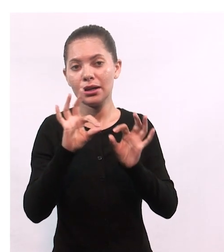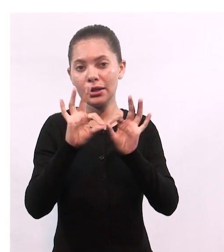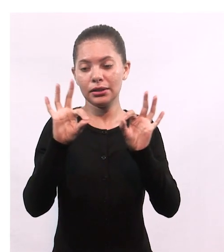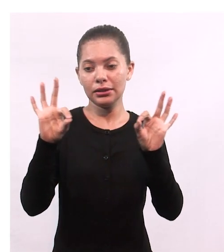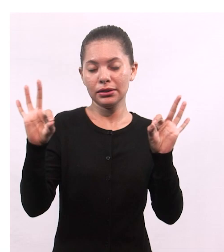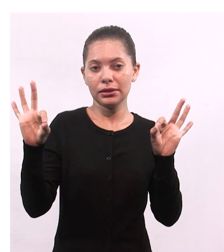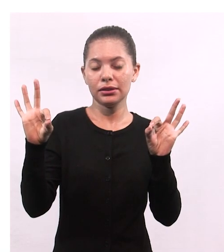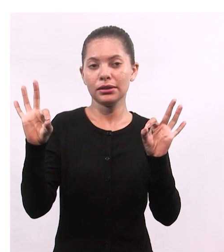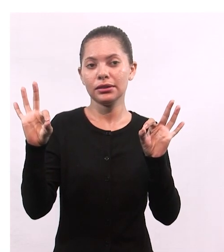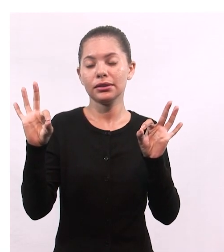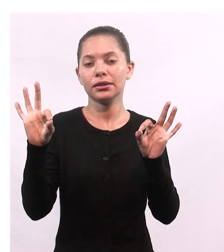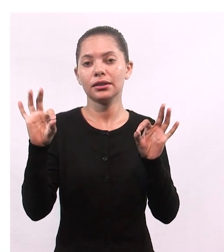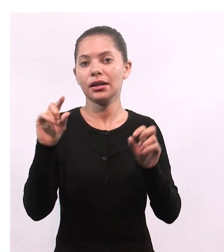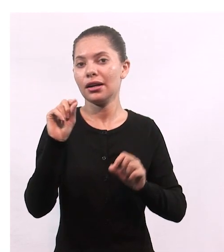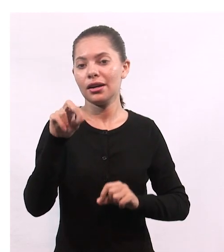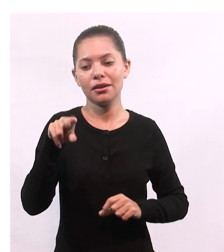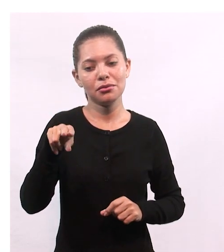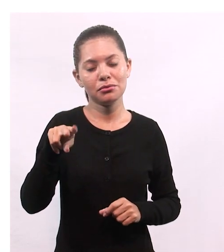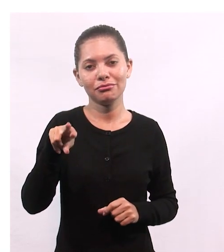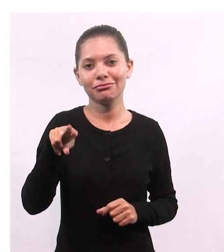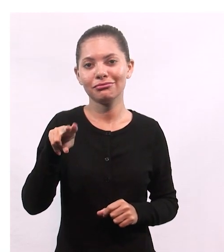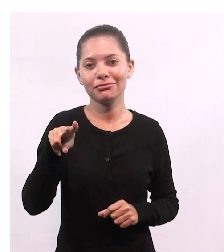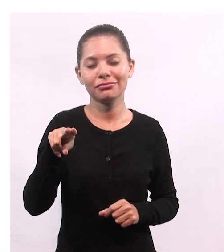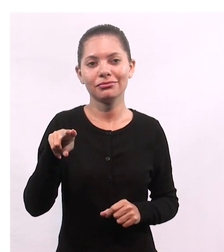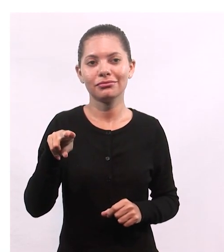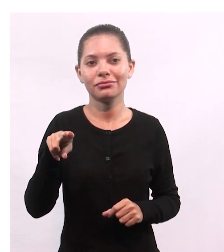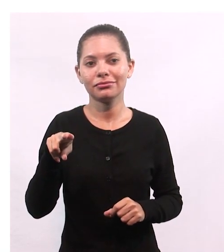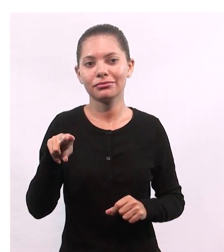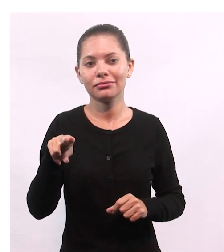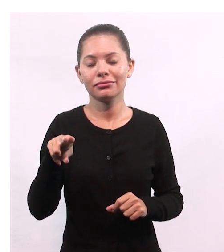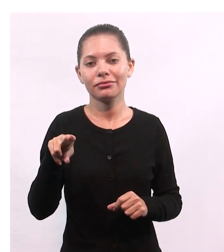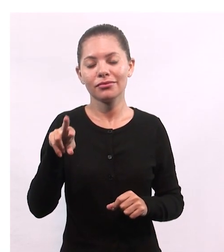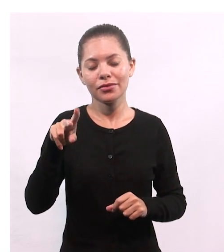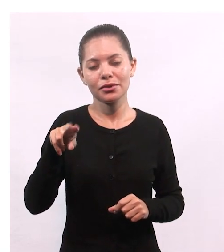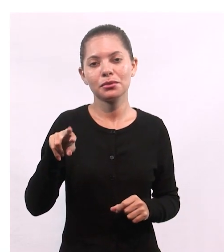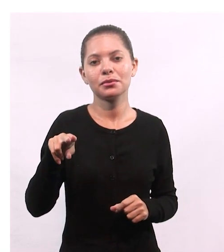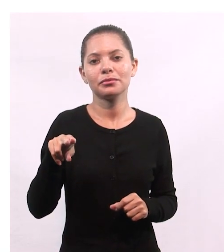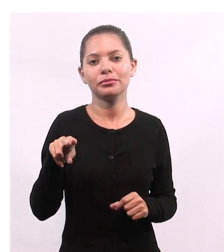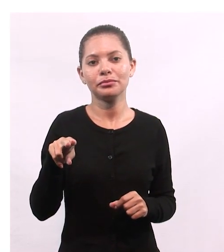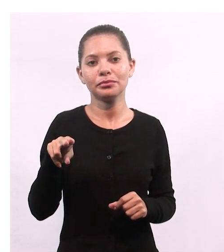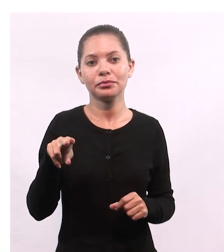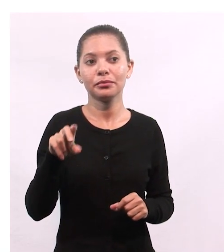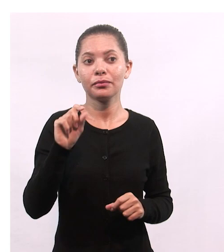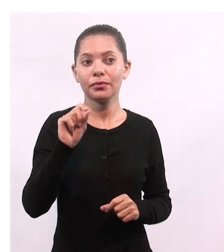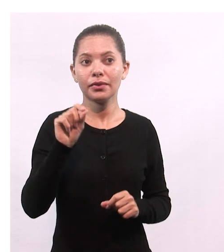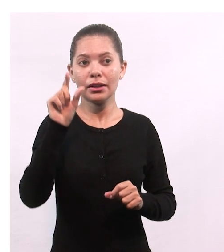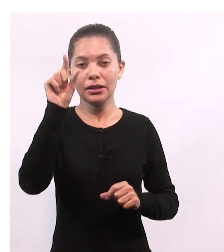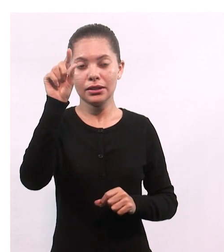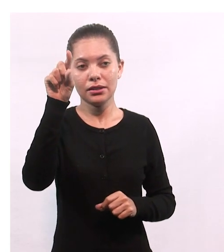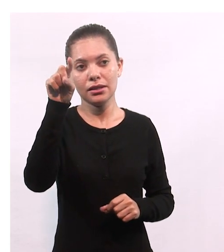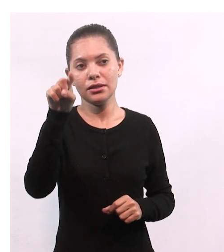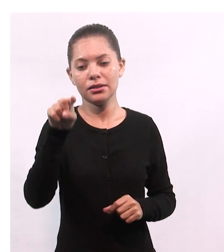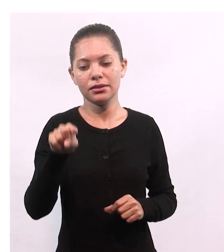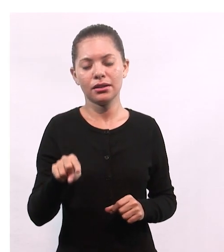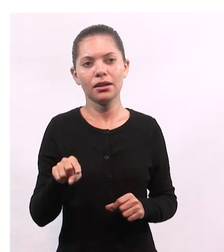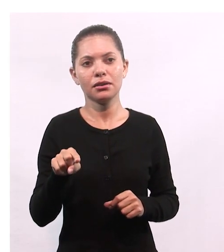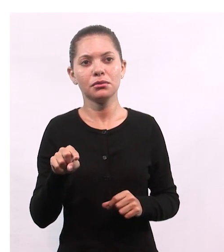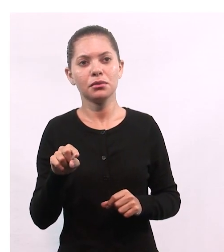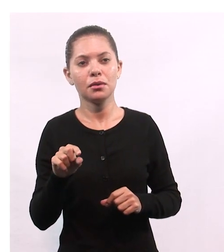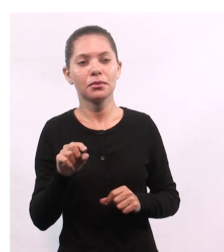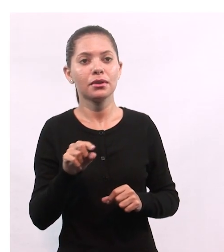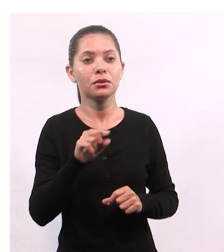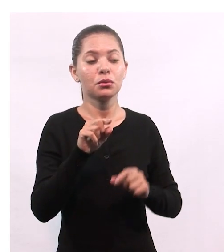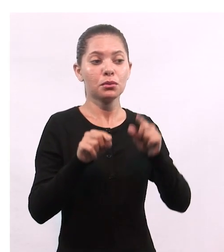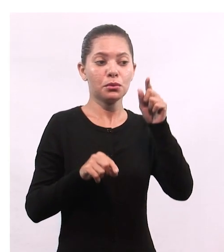a distância perpendicular daqui até aqui é a mesma daqui até aqui. Então, esses lados são paralelos. E esse